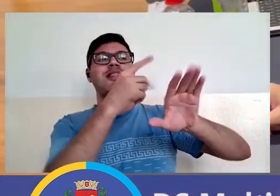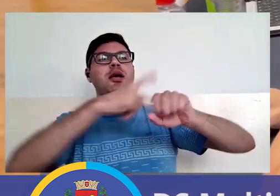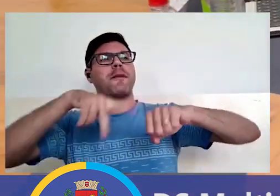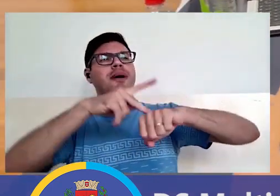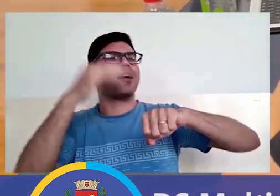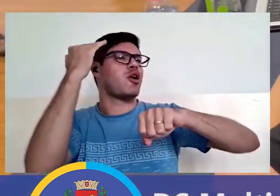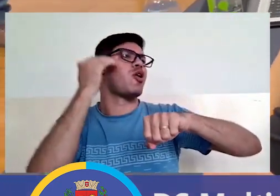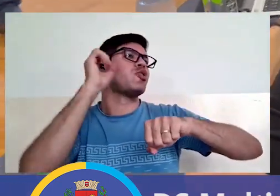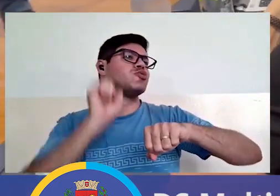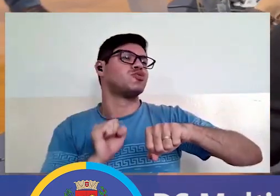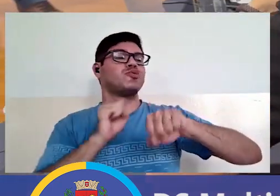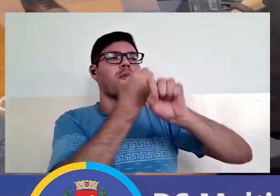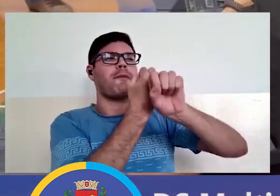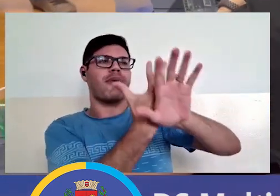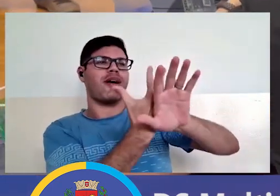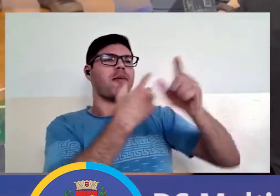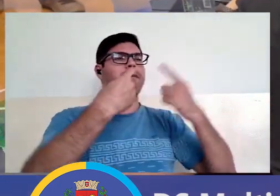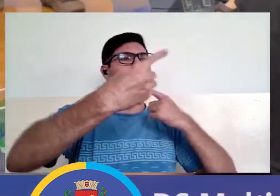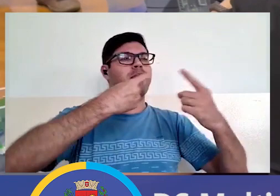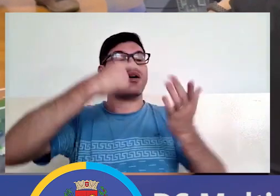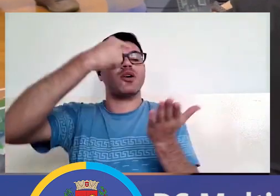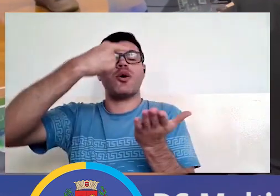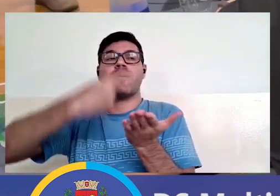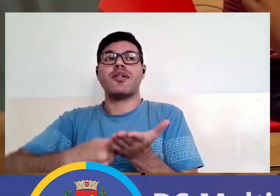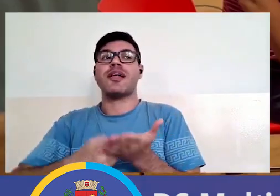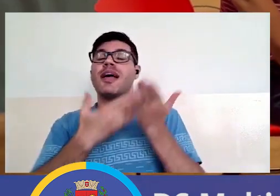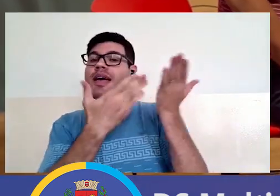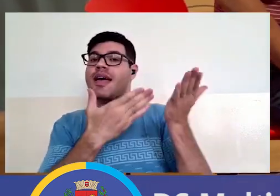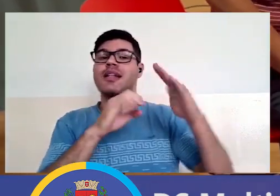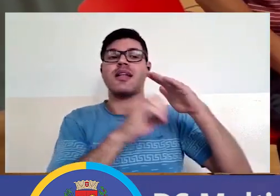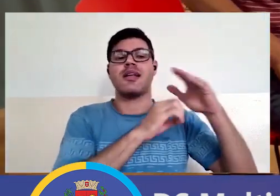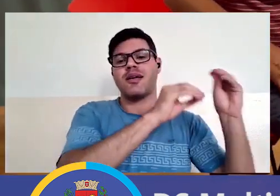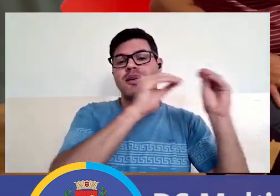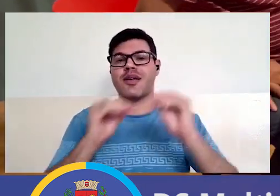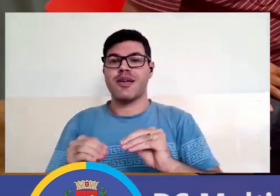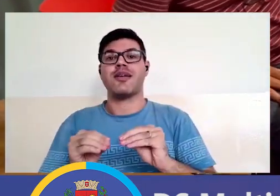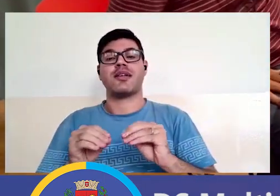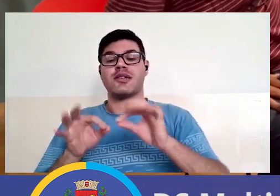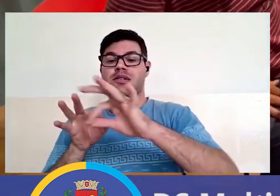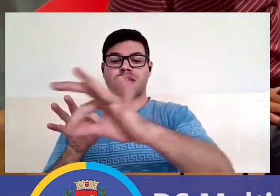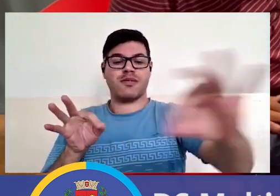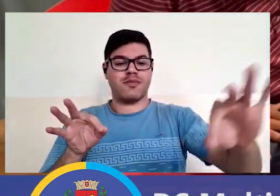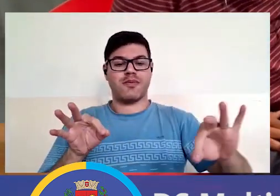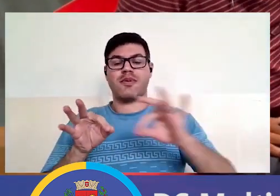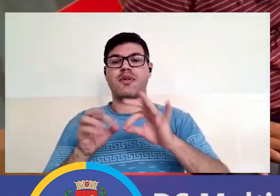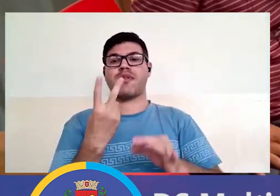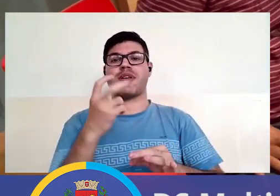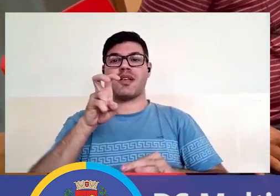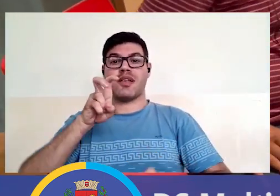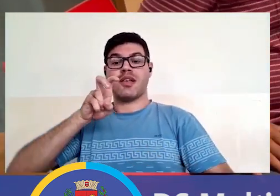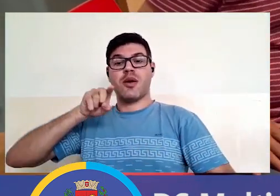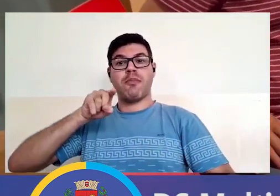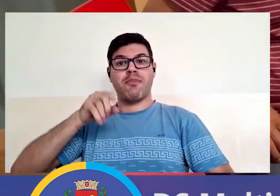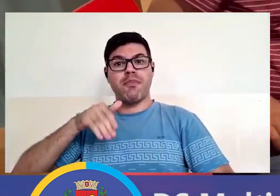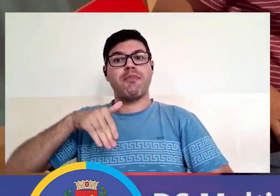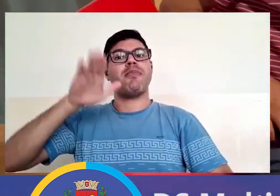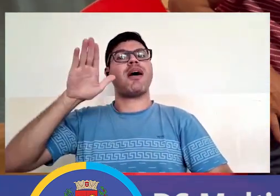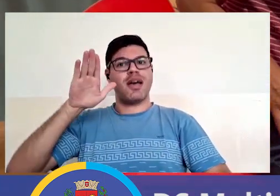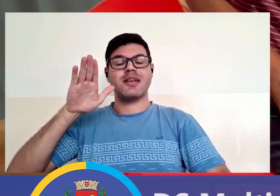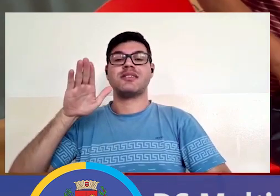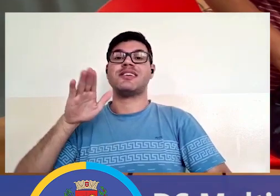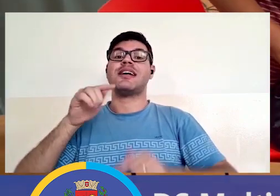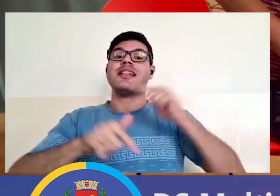Araras, eles lá na Coreia do Sul, para reafirmar os compromissos que eles assumiram com a nossa cidade. Eles vão ocupar uma área de 25 mil metros quadrados para